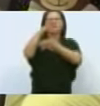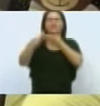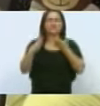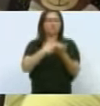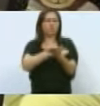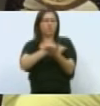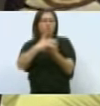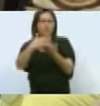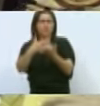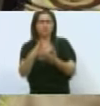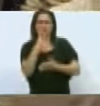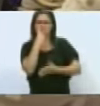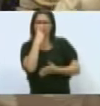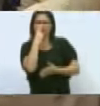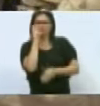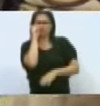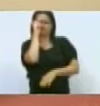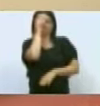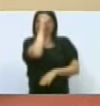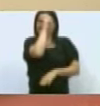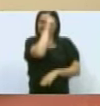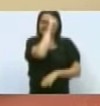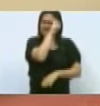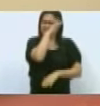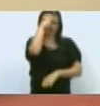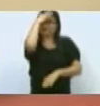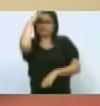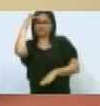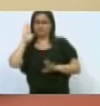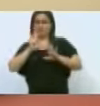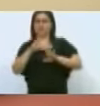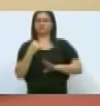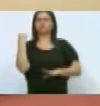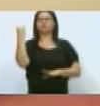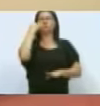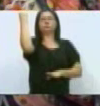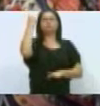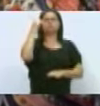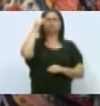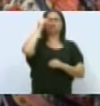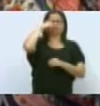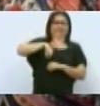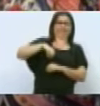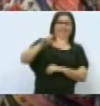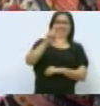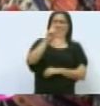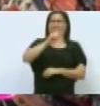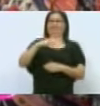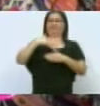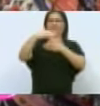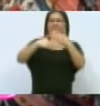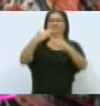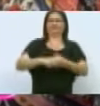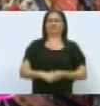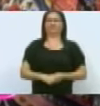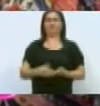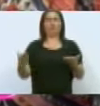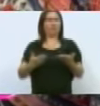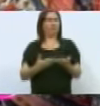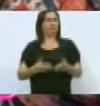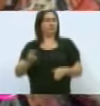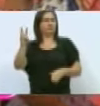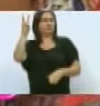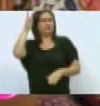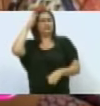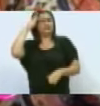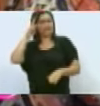até parecer um pouco difícil para alguns, mas o importante é não desanimar. Mas é minha terceira aula, não tem como eu saber.